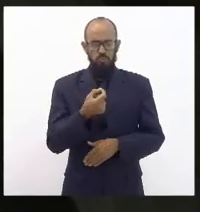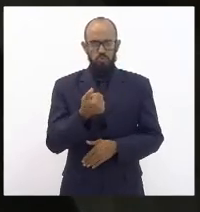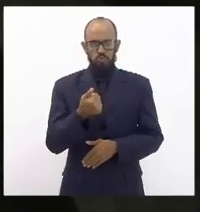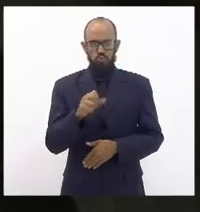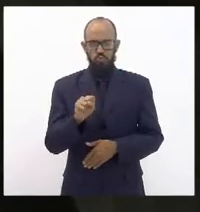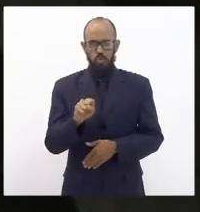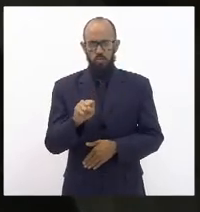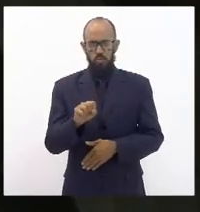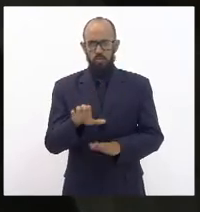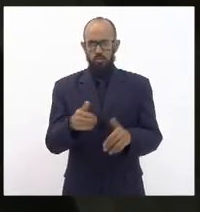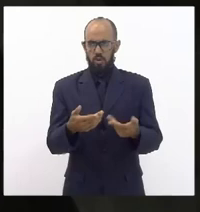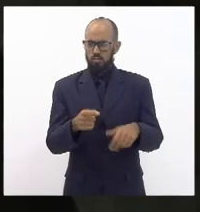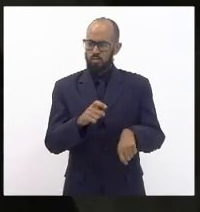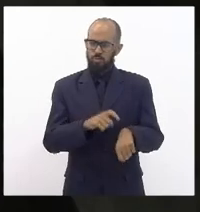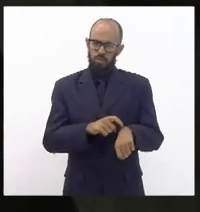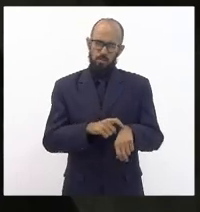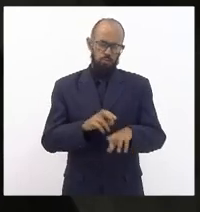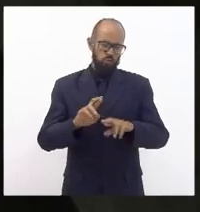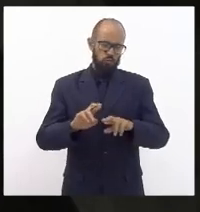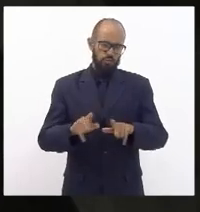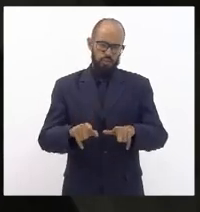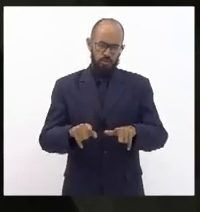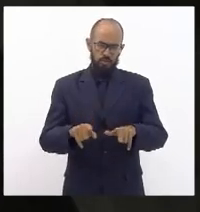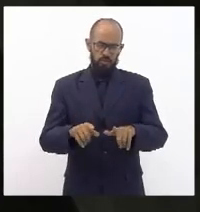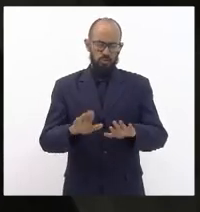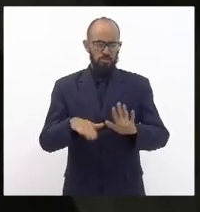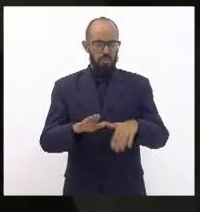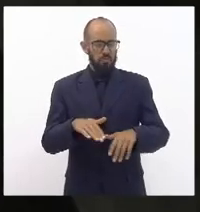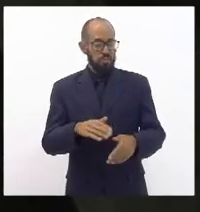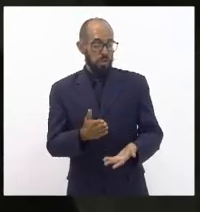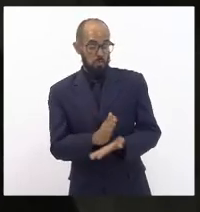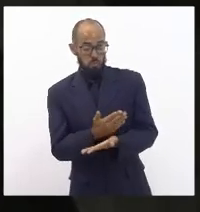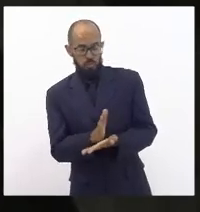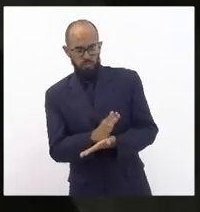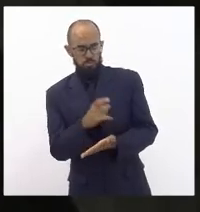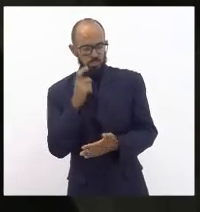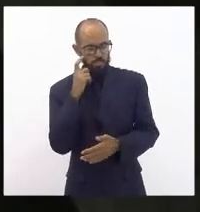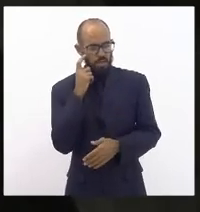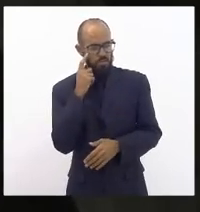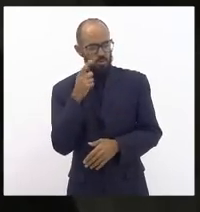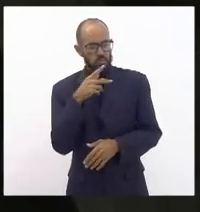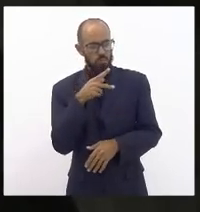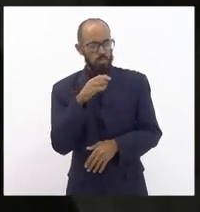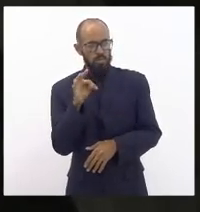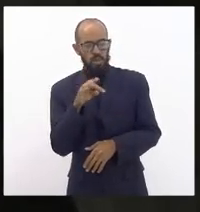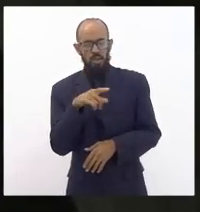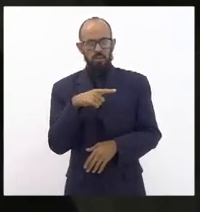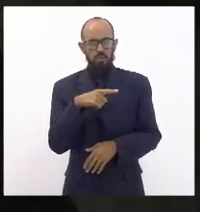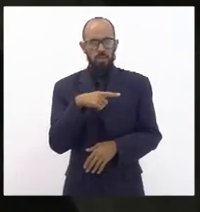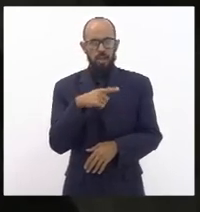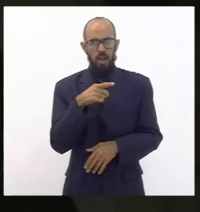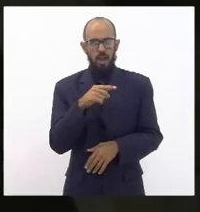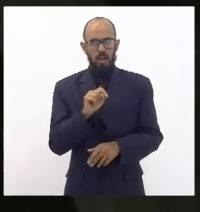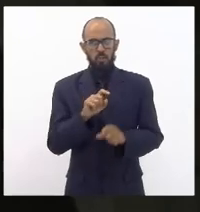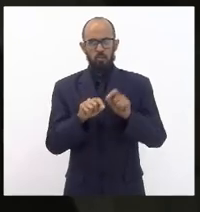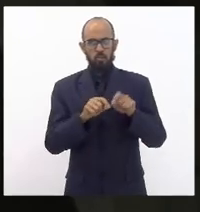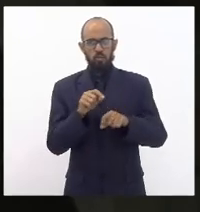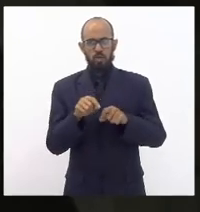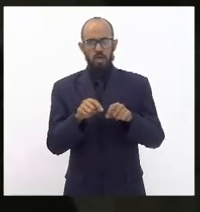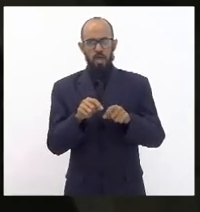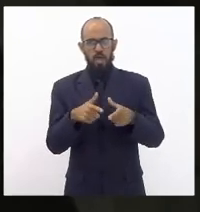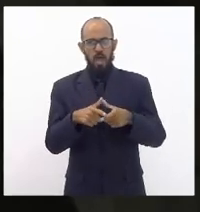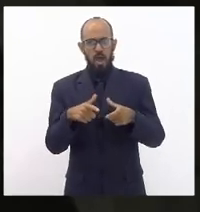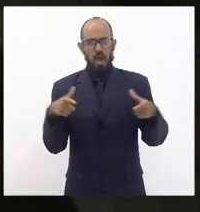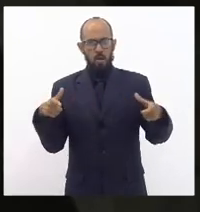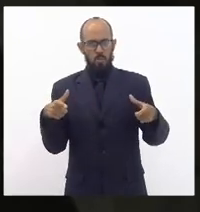sou tão tempos completamente diferente especula-se até é que o PT terá aumento de sua e